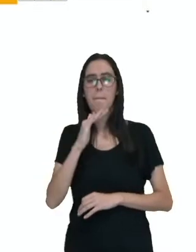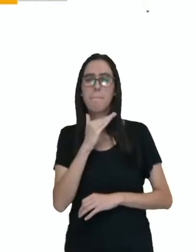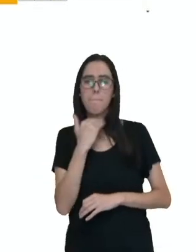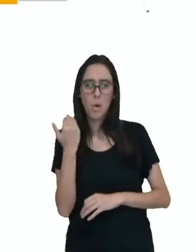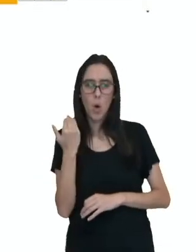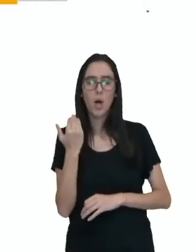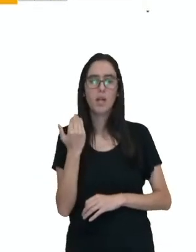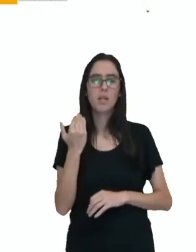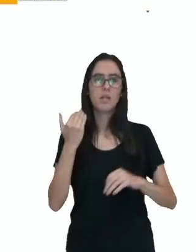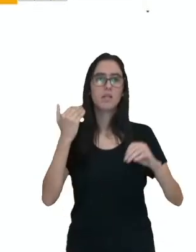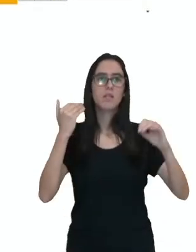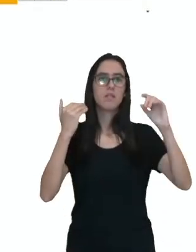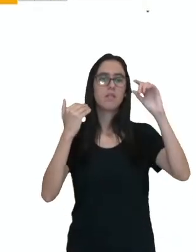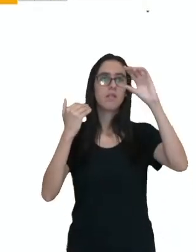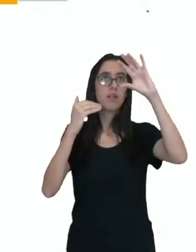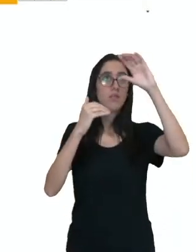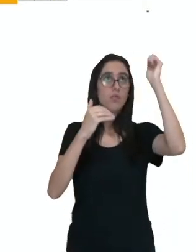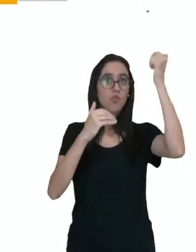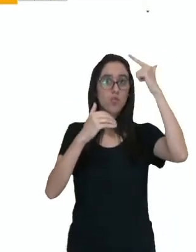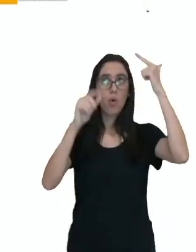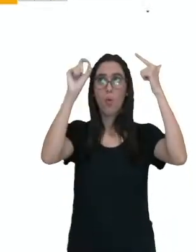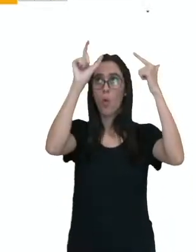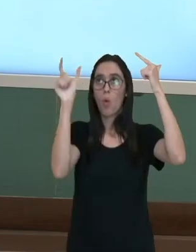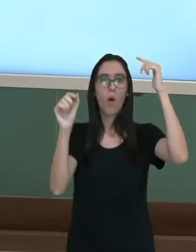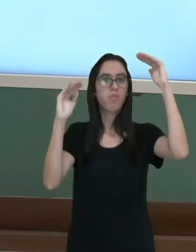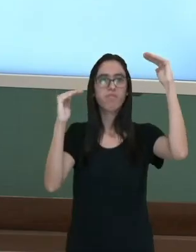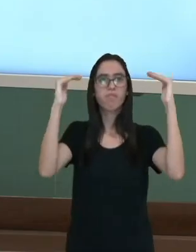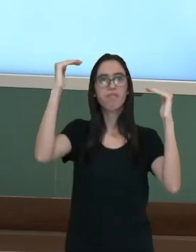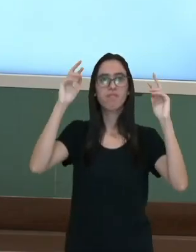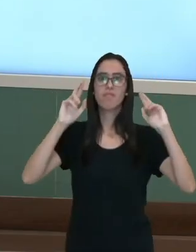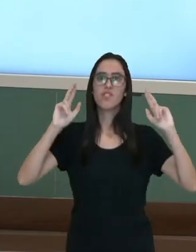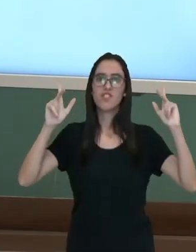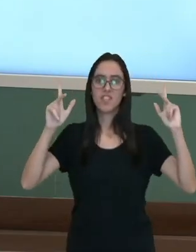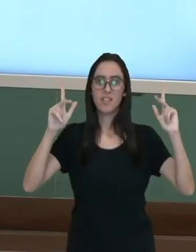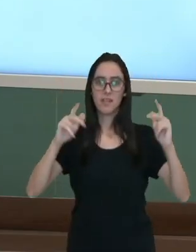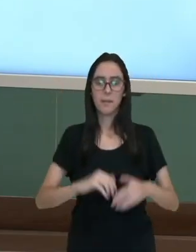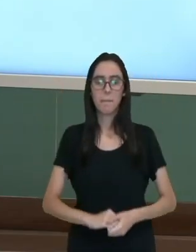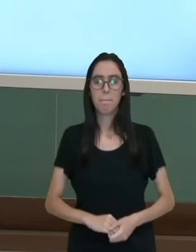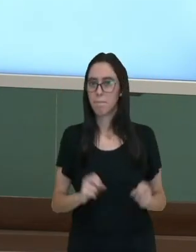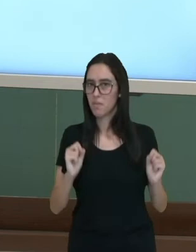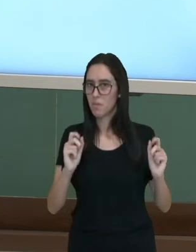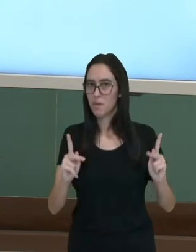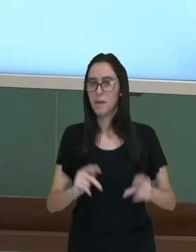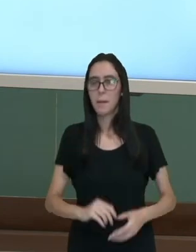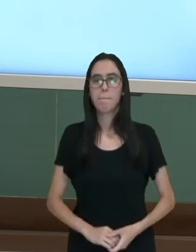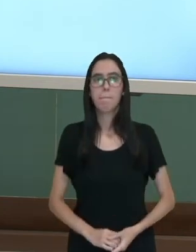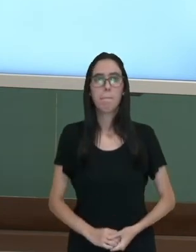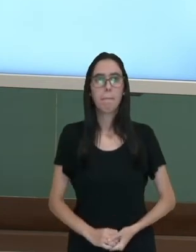estão em sentidos contrários, né? Eles estão ali com um ângulo um pouquinho diferenciado, ok?